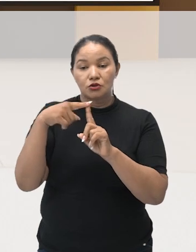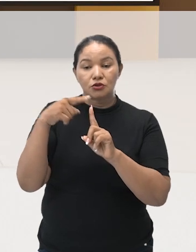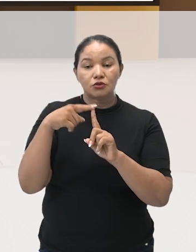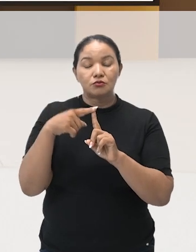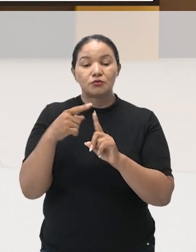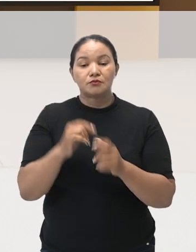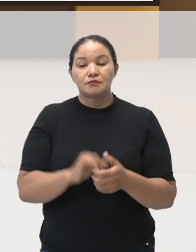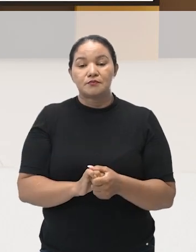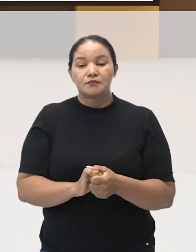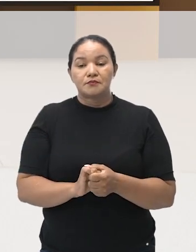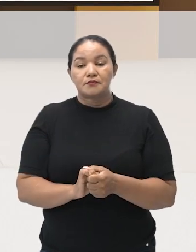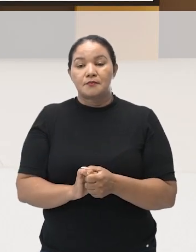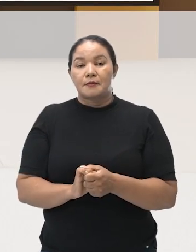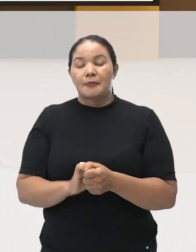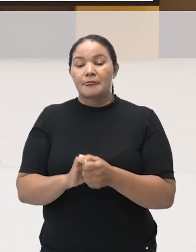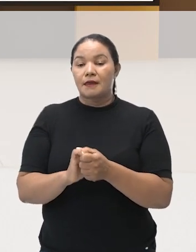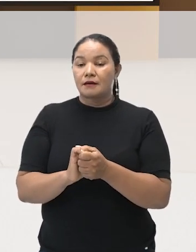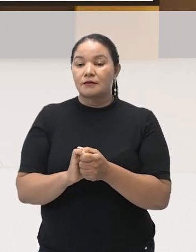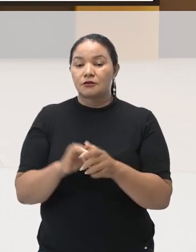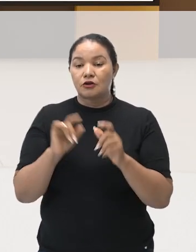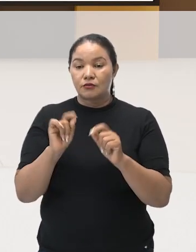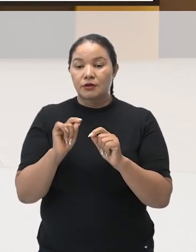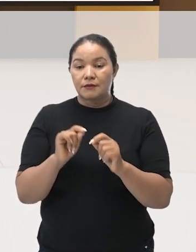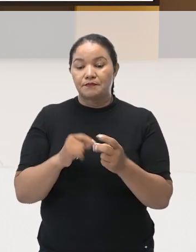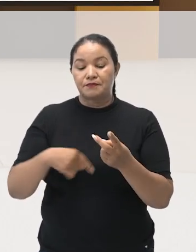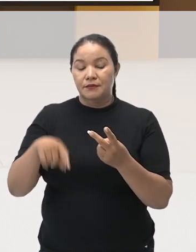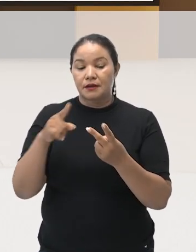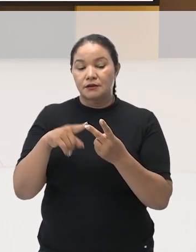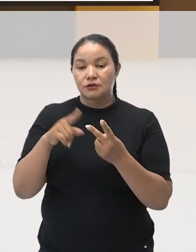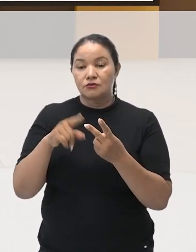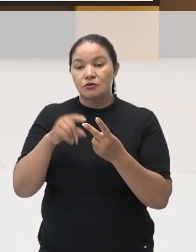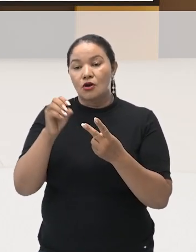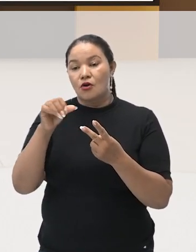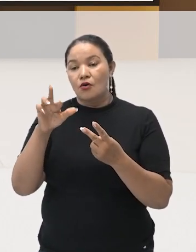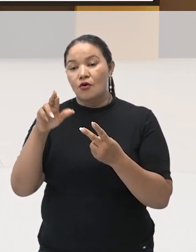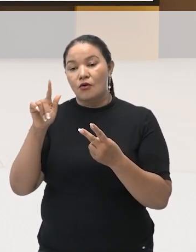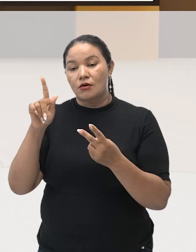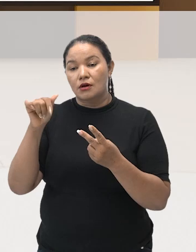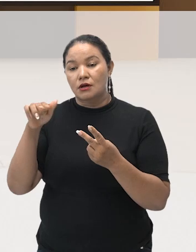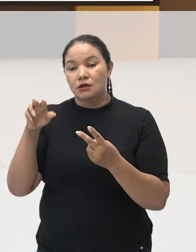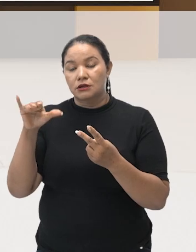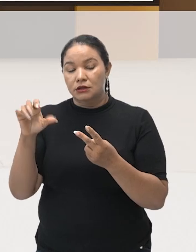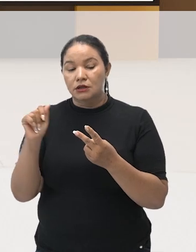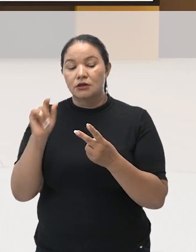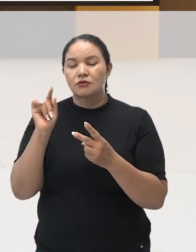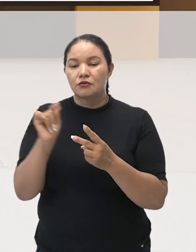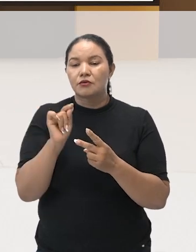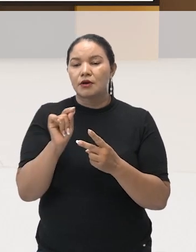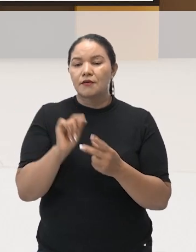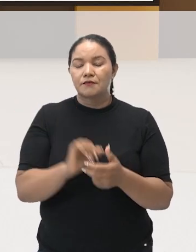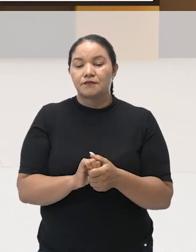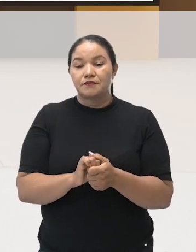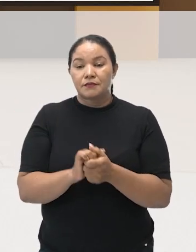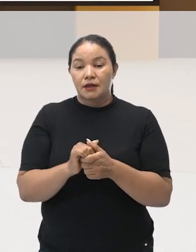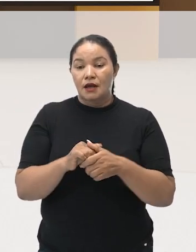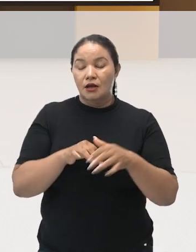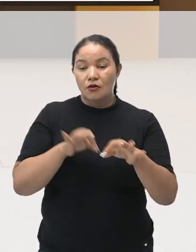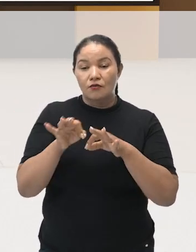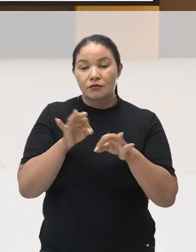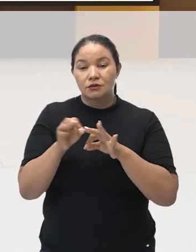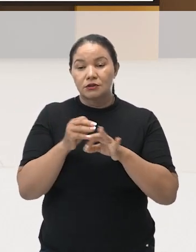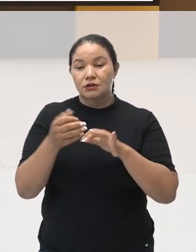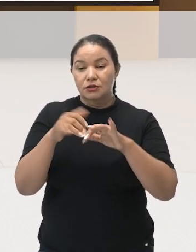aí na tela, né? A questão da solidariedade orgânica, né? Quando você tem uma alta divisão do trabalho entre